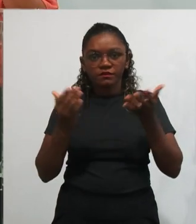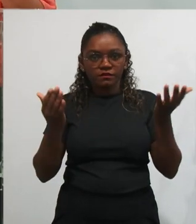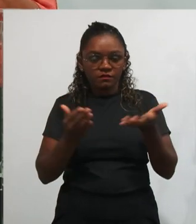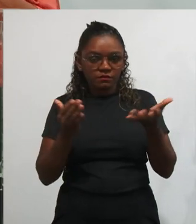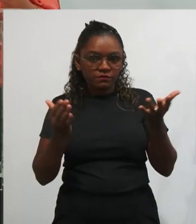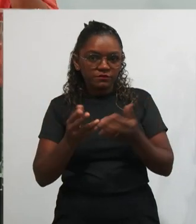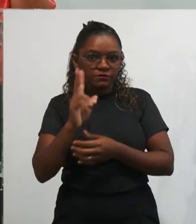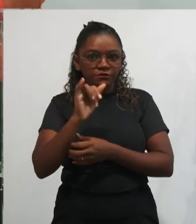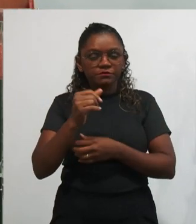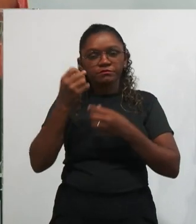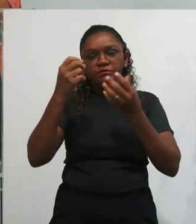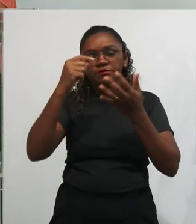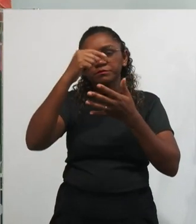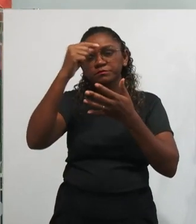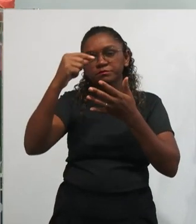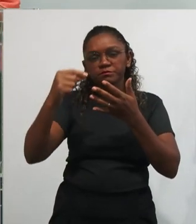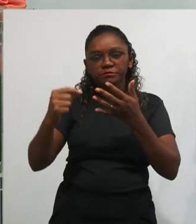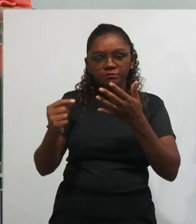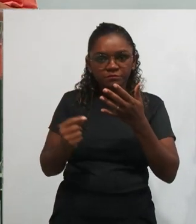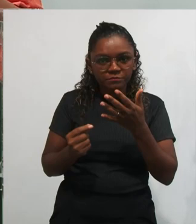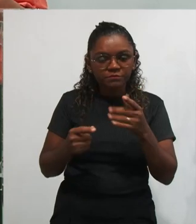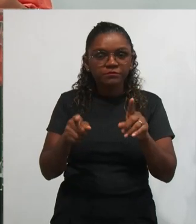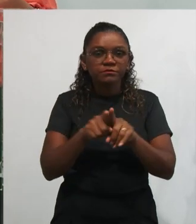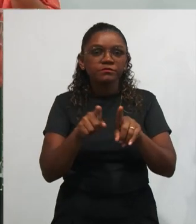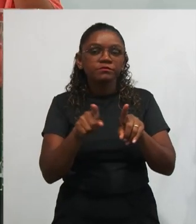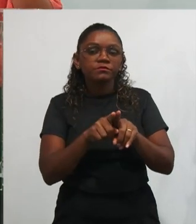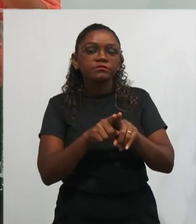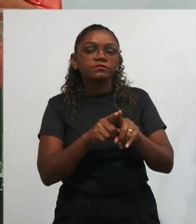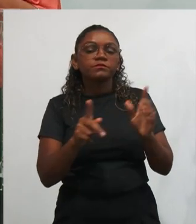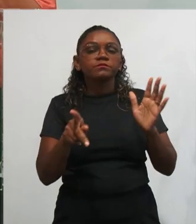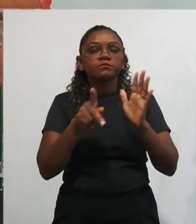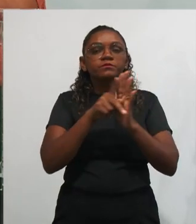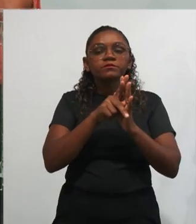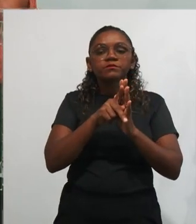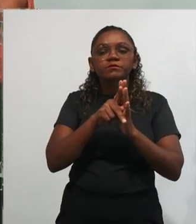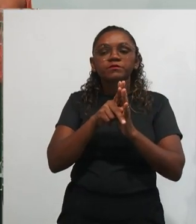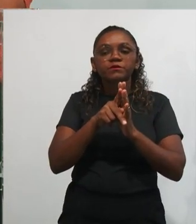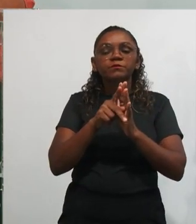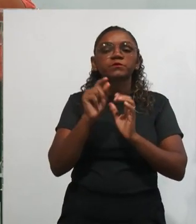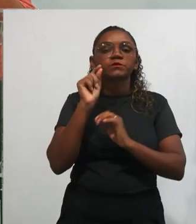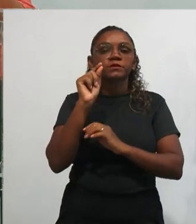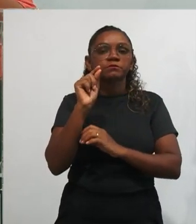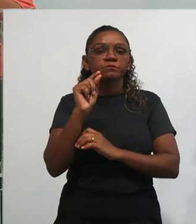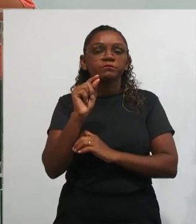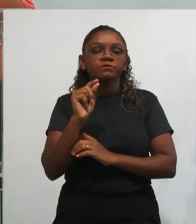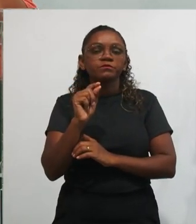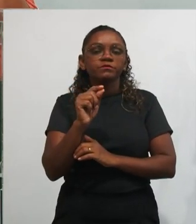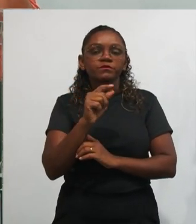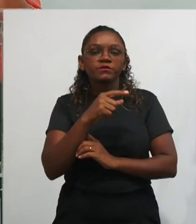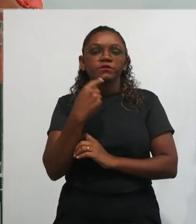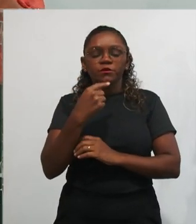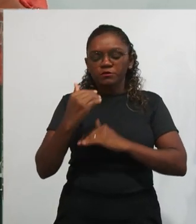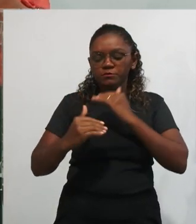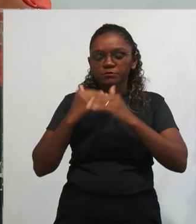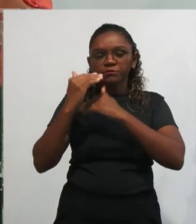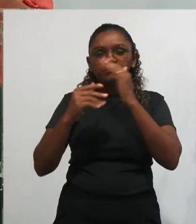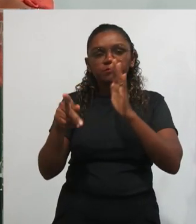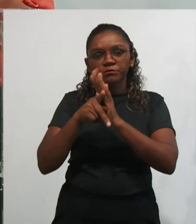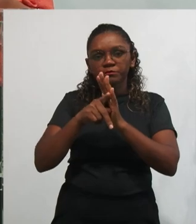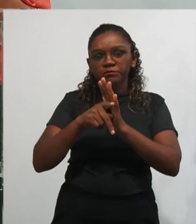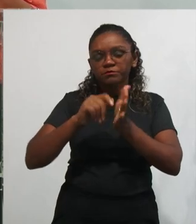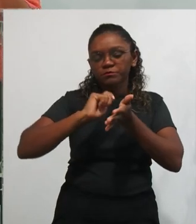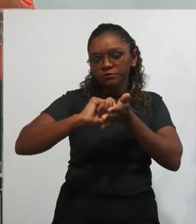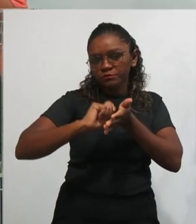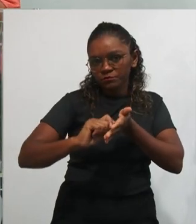ah nos elementos ou nos pré-requisitos que demanda para para cada um de nós o processo da escrita é